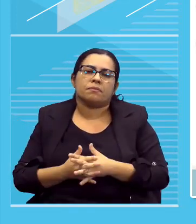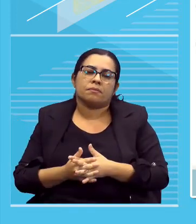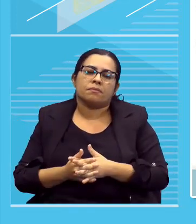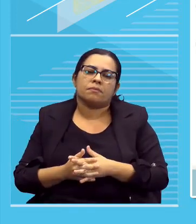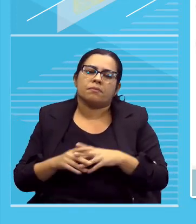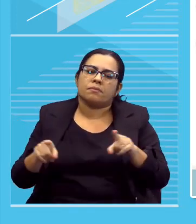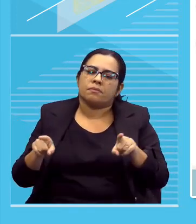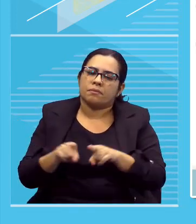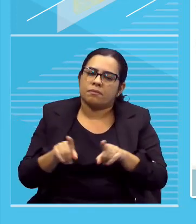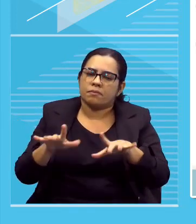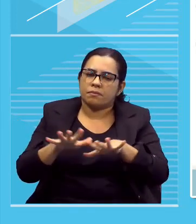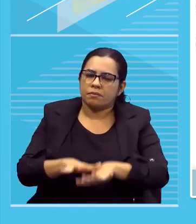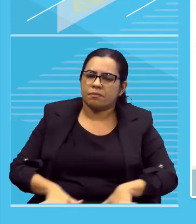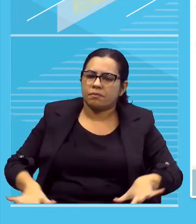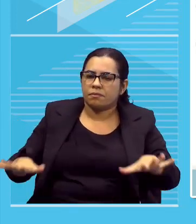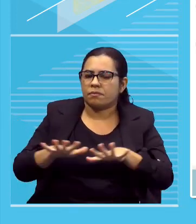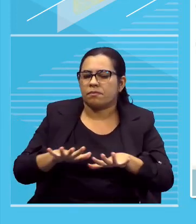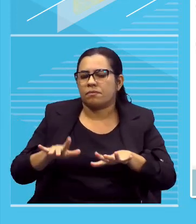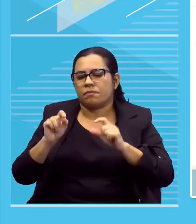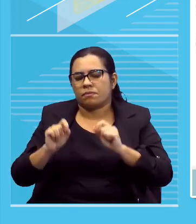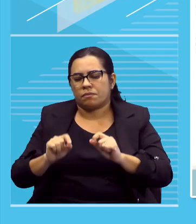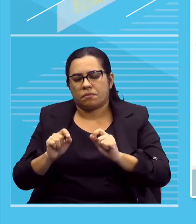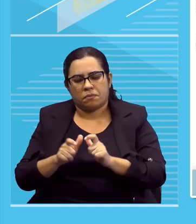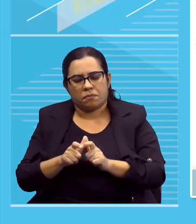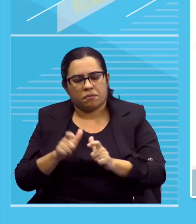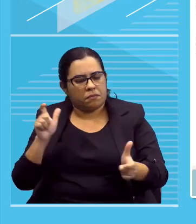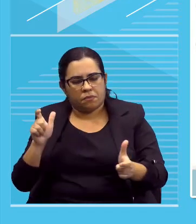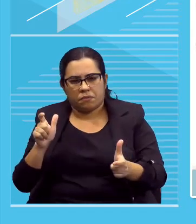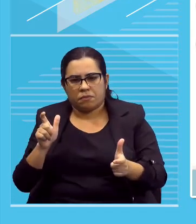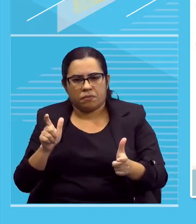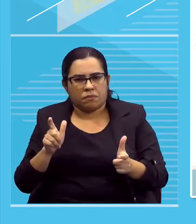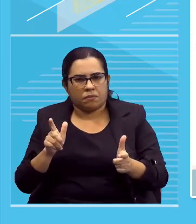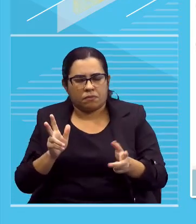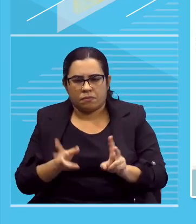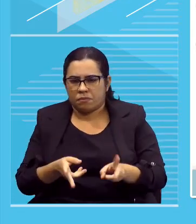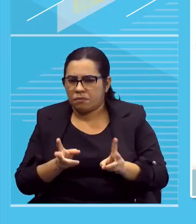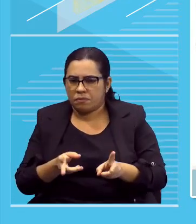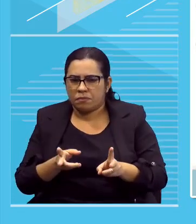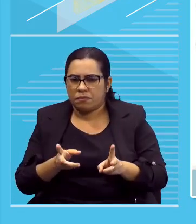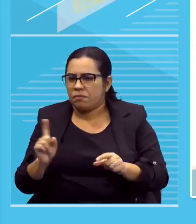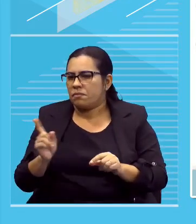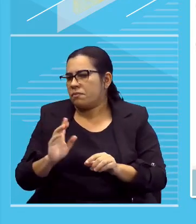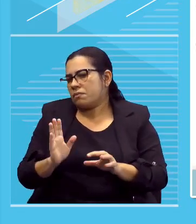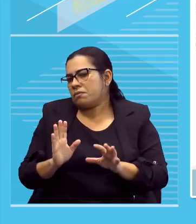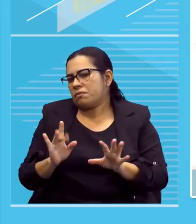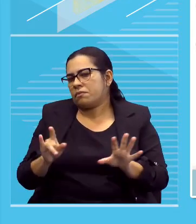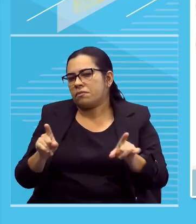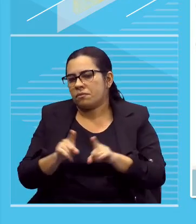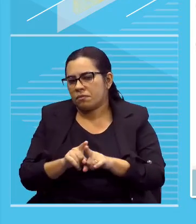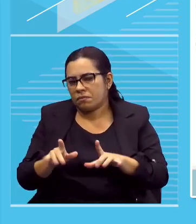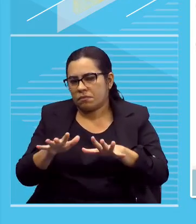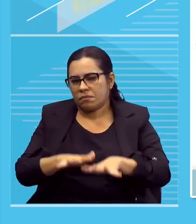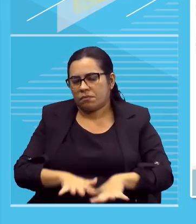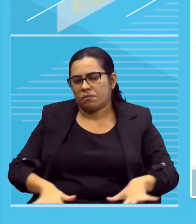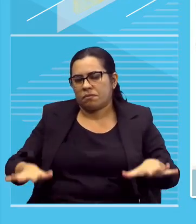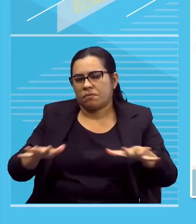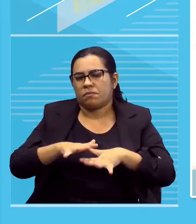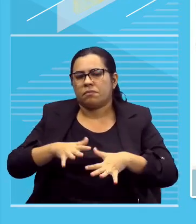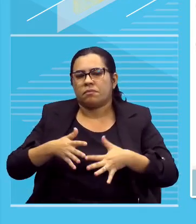um campo que se moderniza nunca mais é o mesmo nunca mais tanto numa